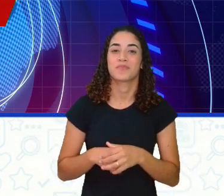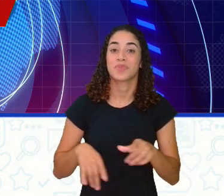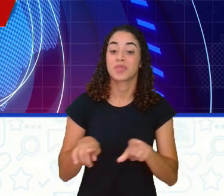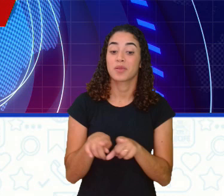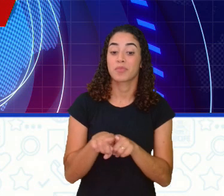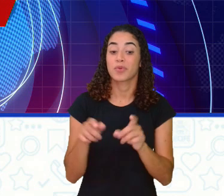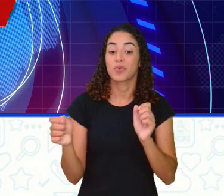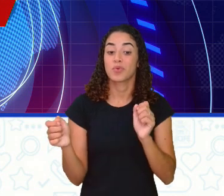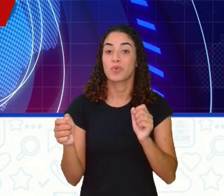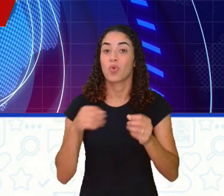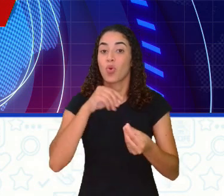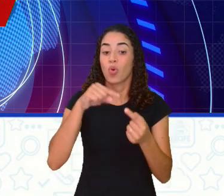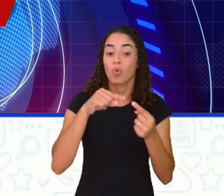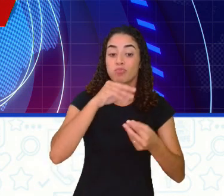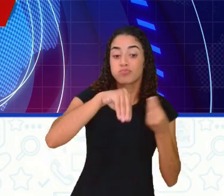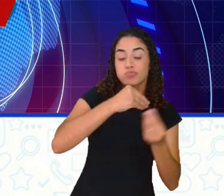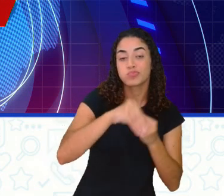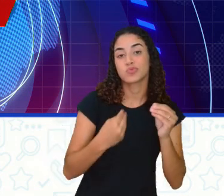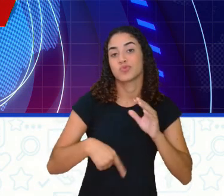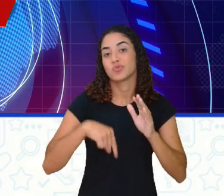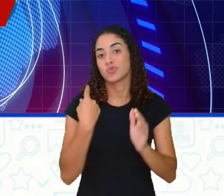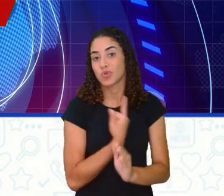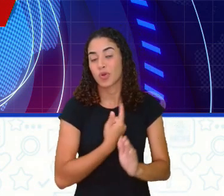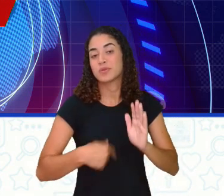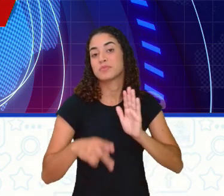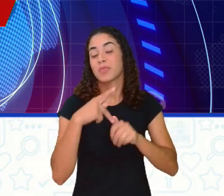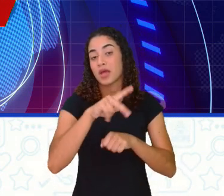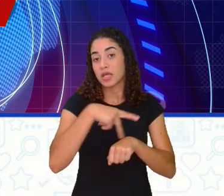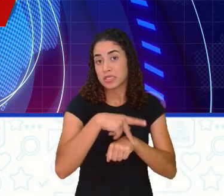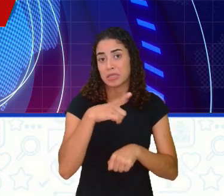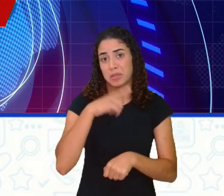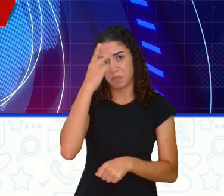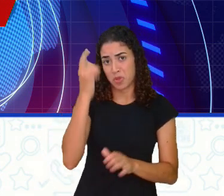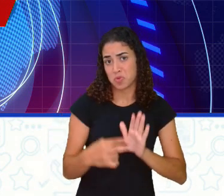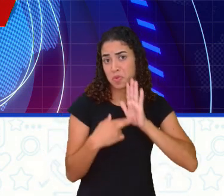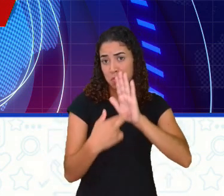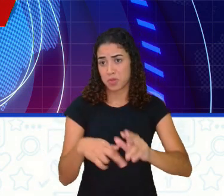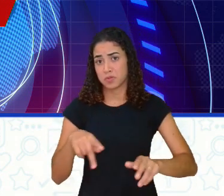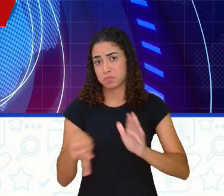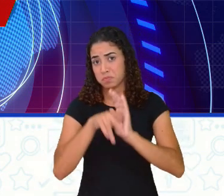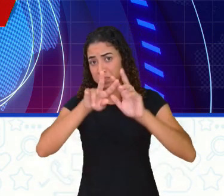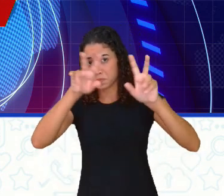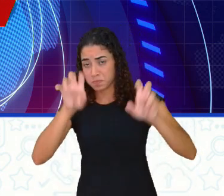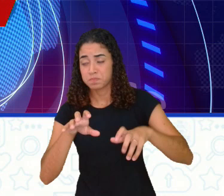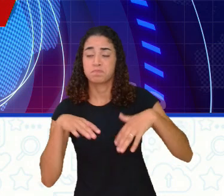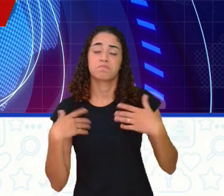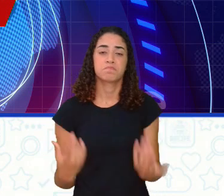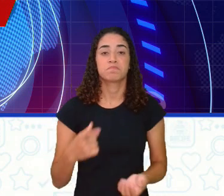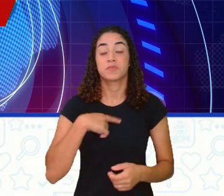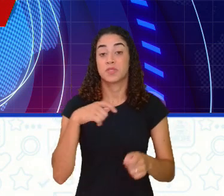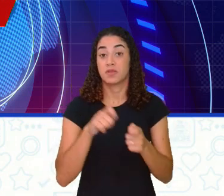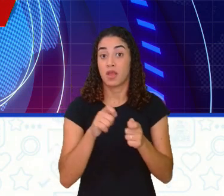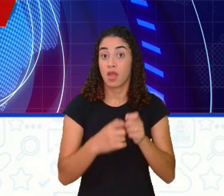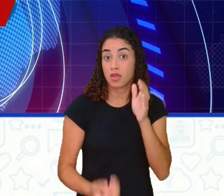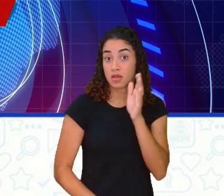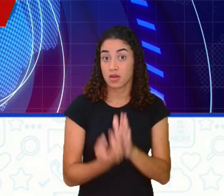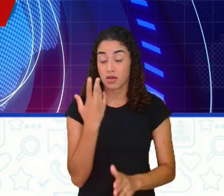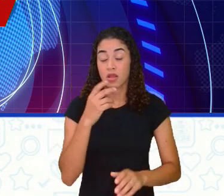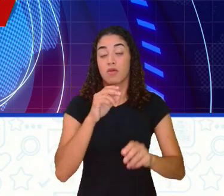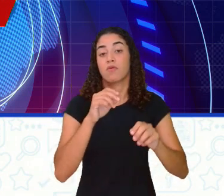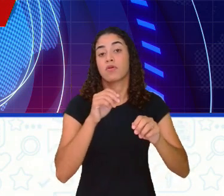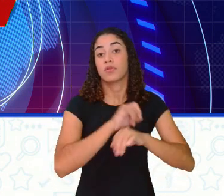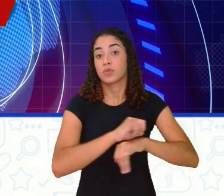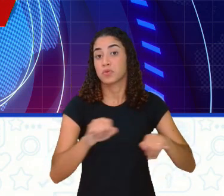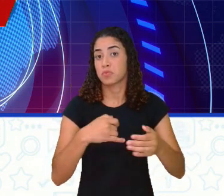nosso país, né? Se a gente tem grandes representantes do tema, etc. Então, para fazer uma notícia, seja lá de que tema